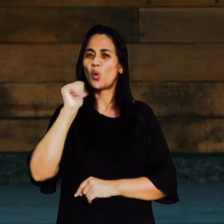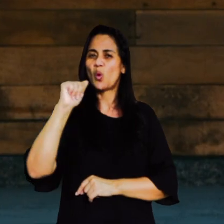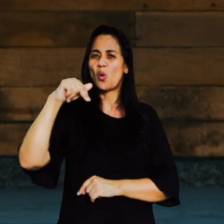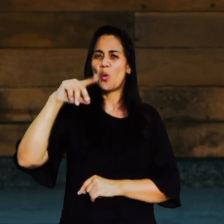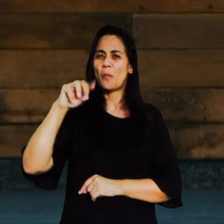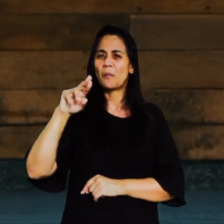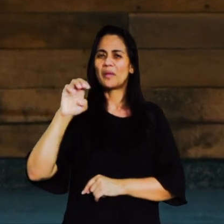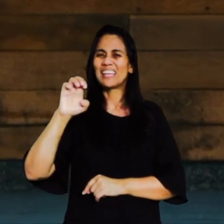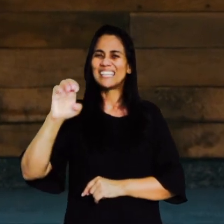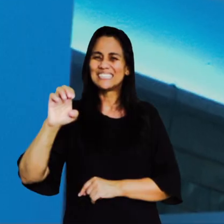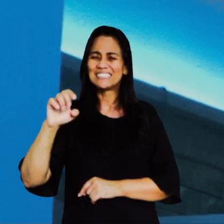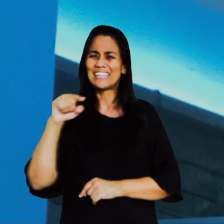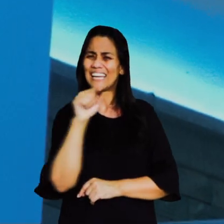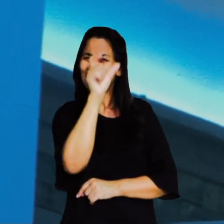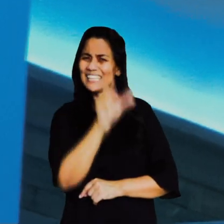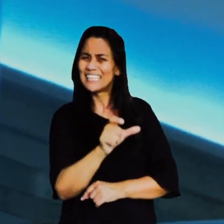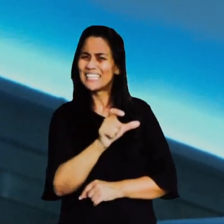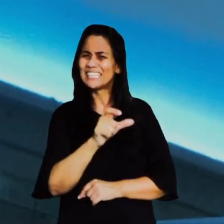de falha,